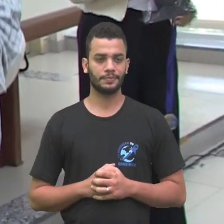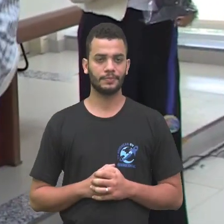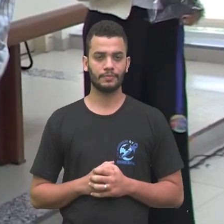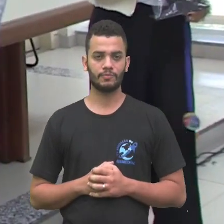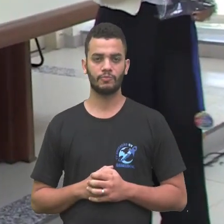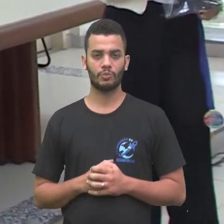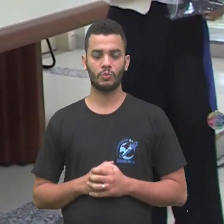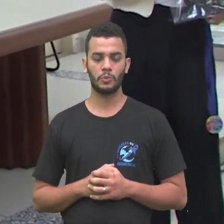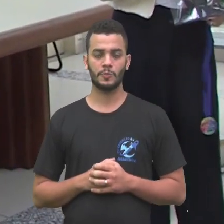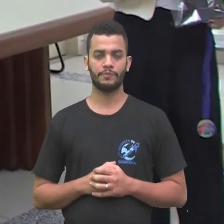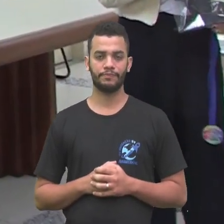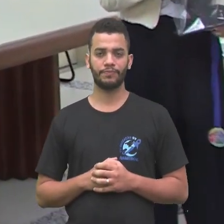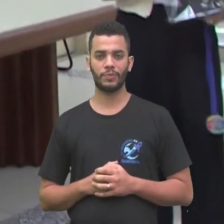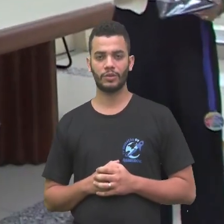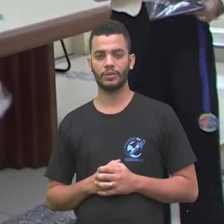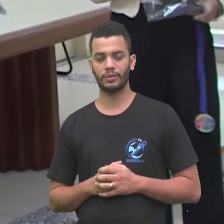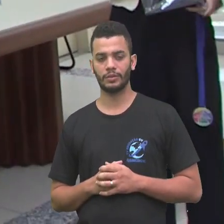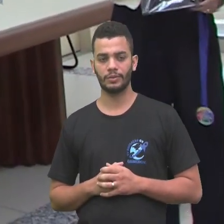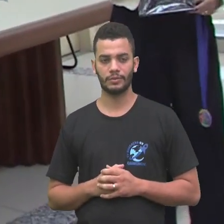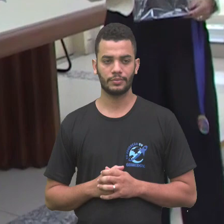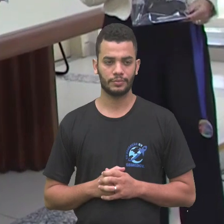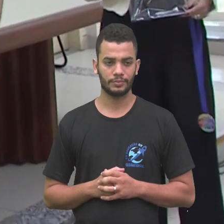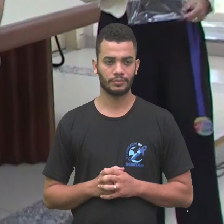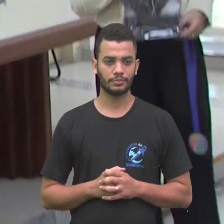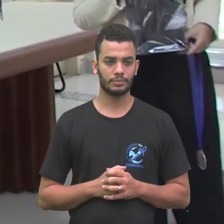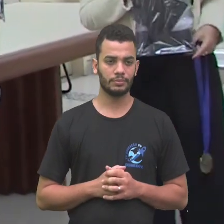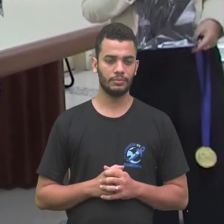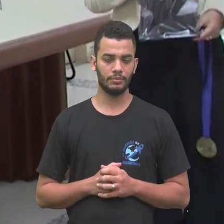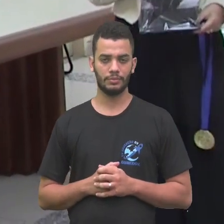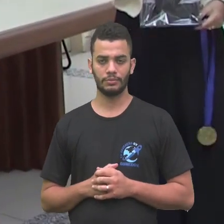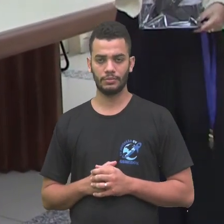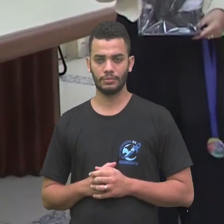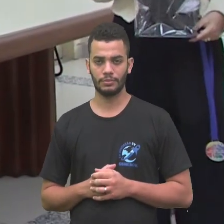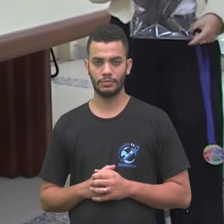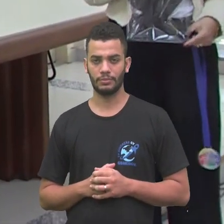Para ver a carinha do Matheus.